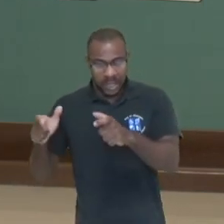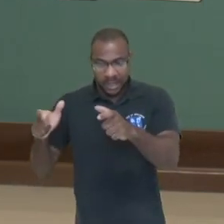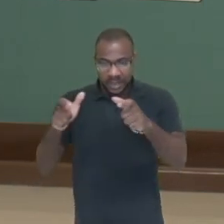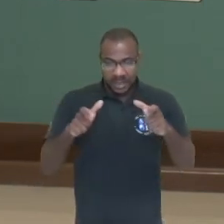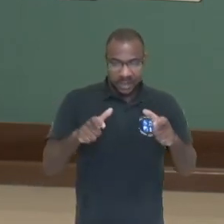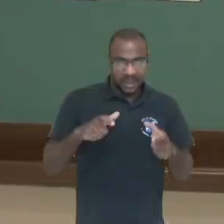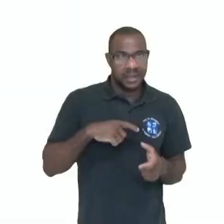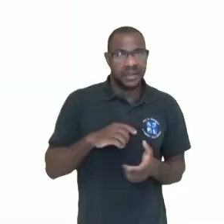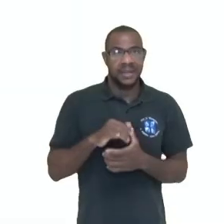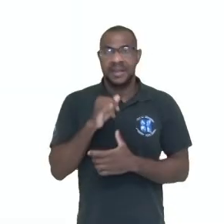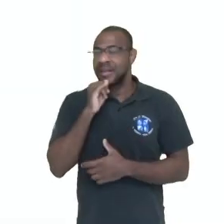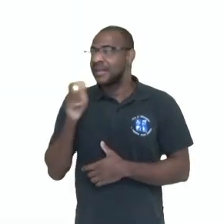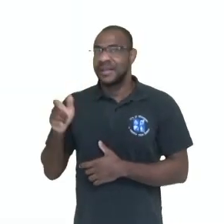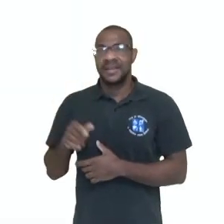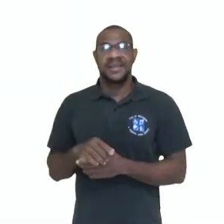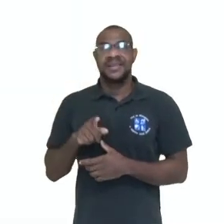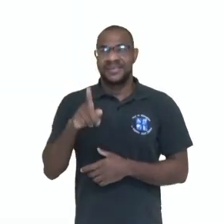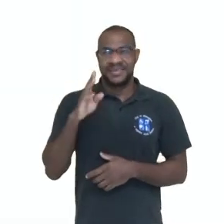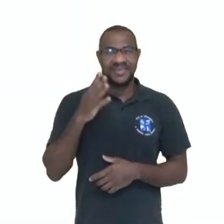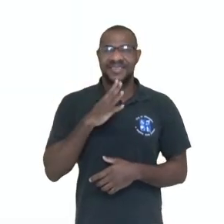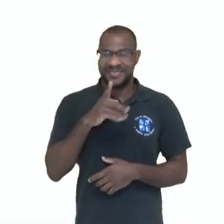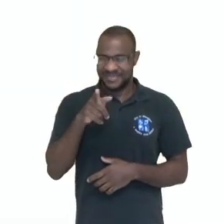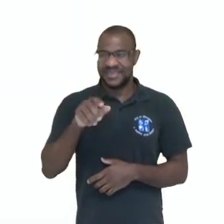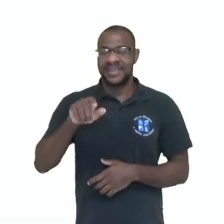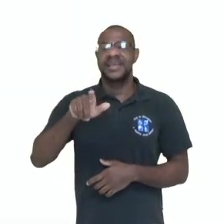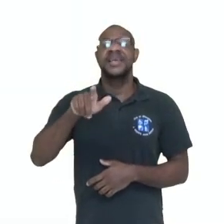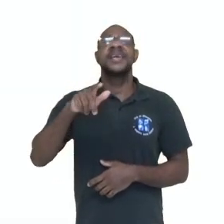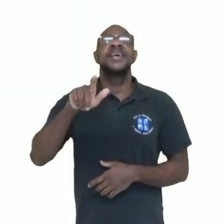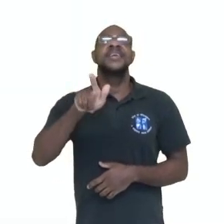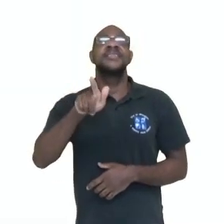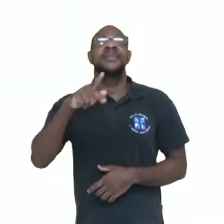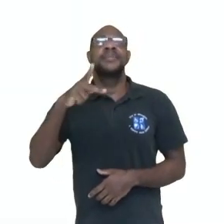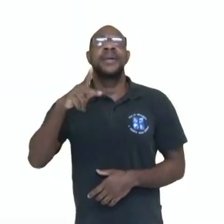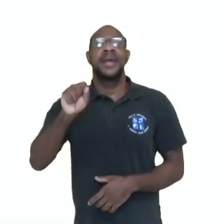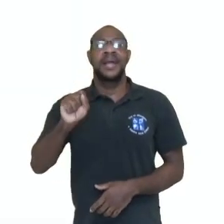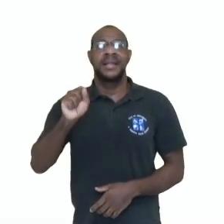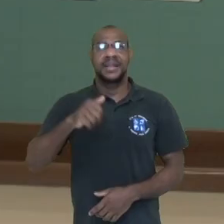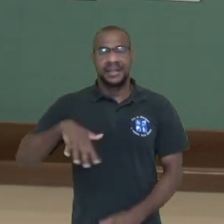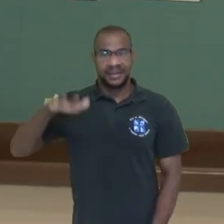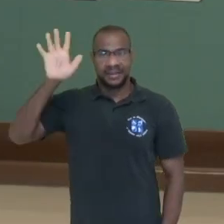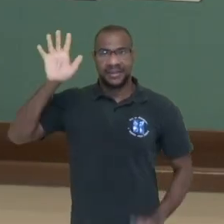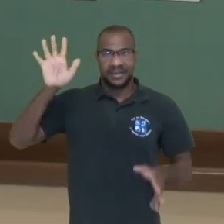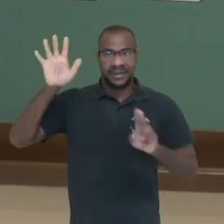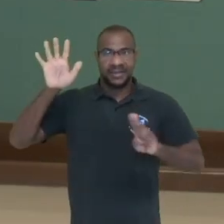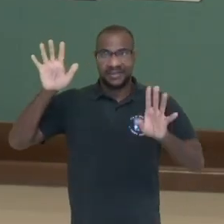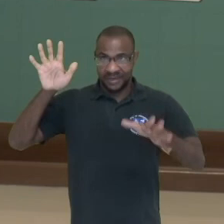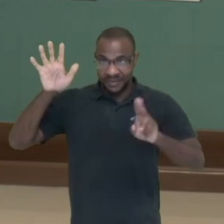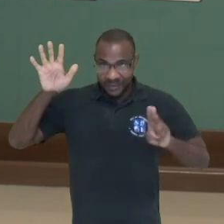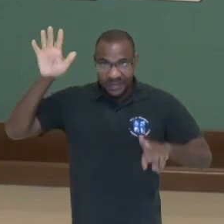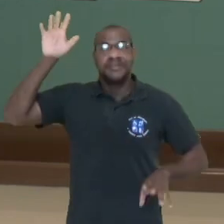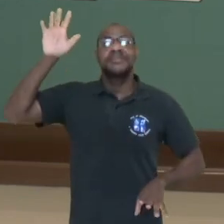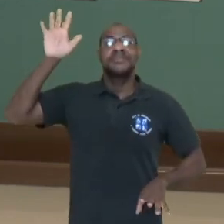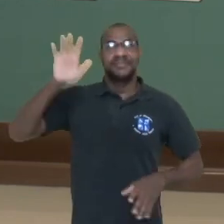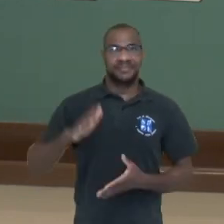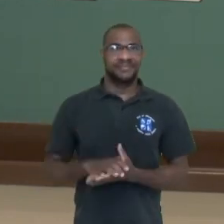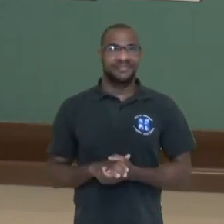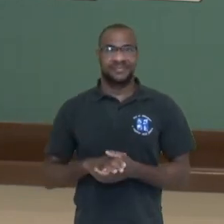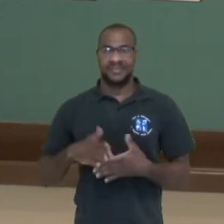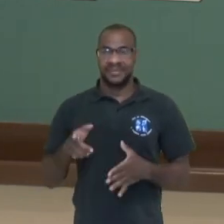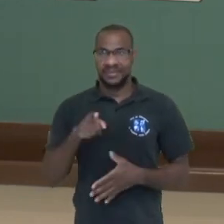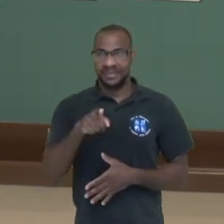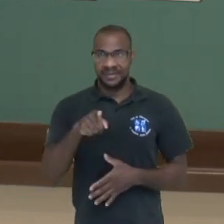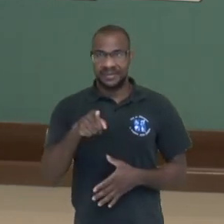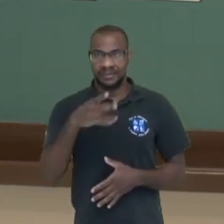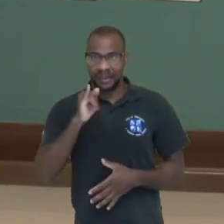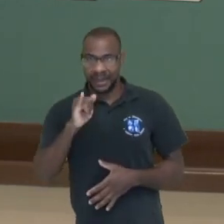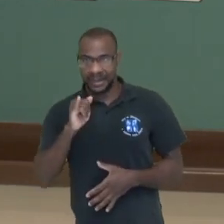professora? Quem já usou um GPS, levanta a mão. Eu já. O pai já? A tia?